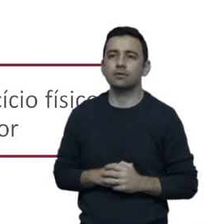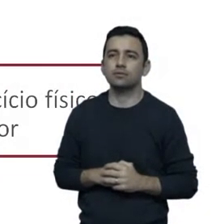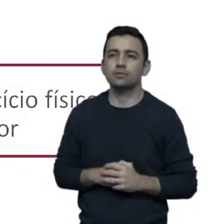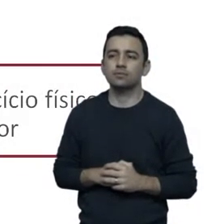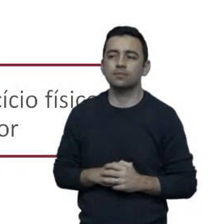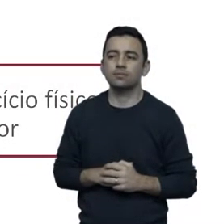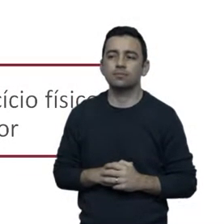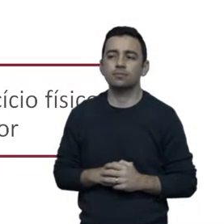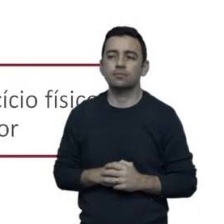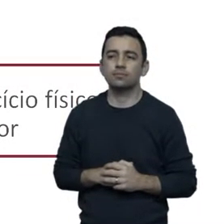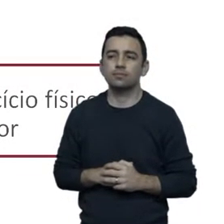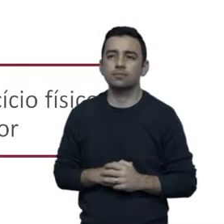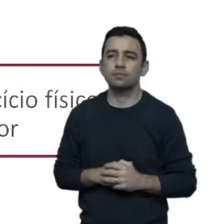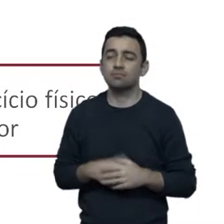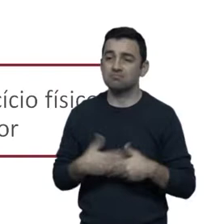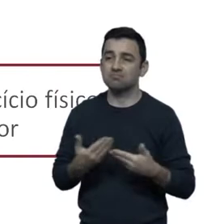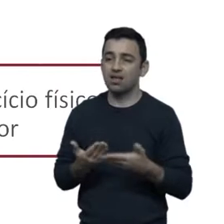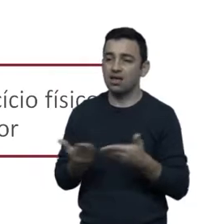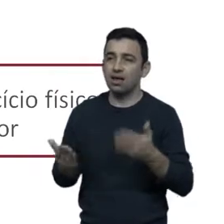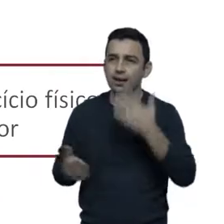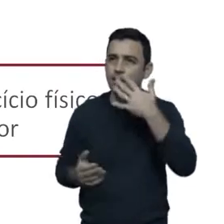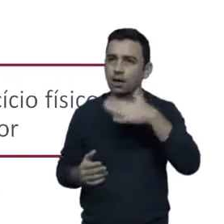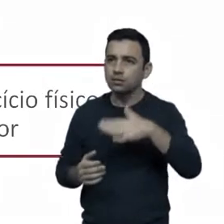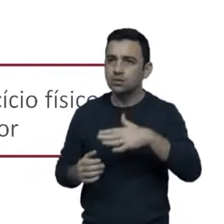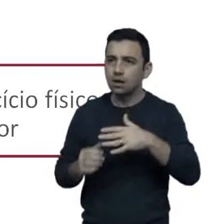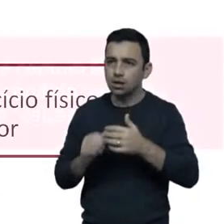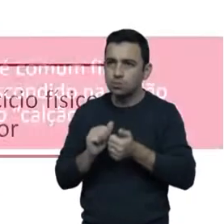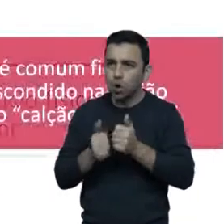Então, essas crianças não conseguem praticar esporte.